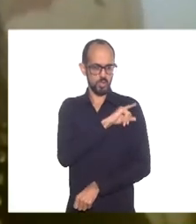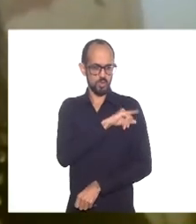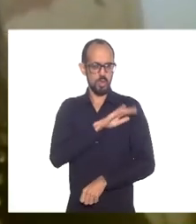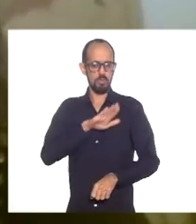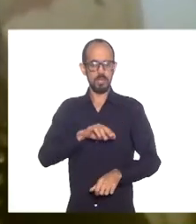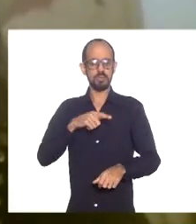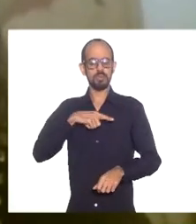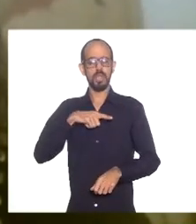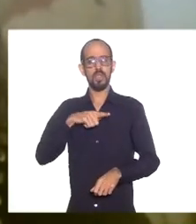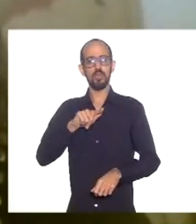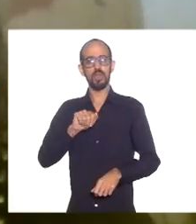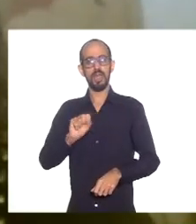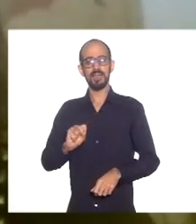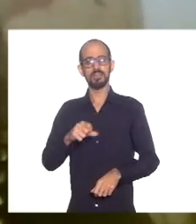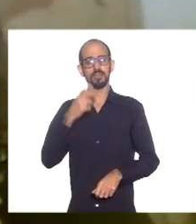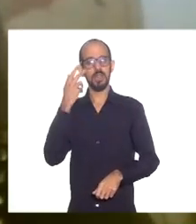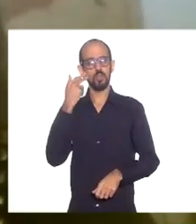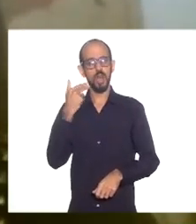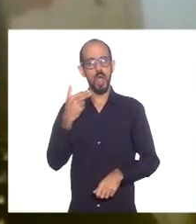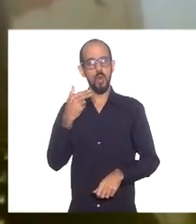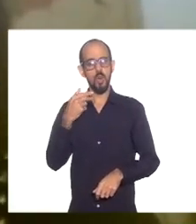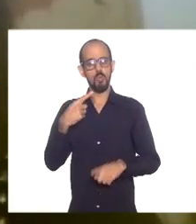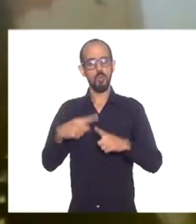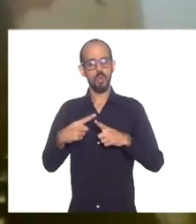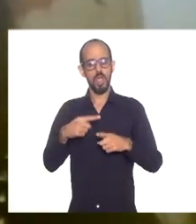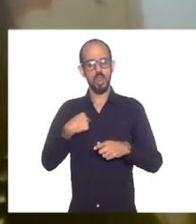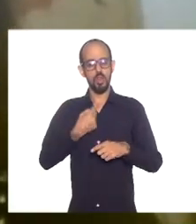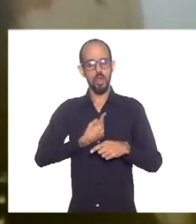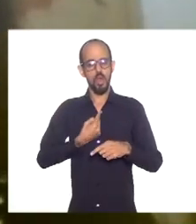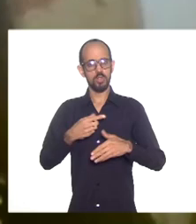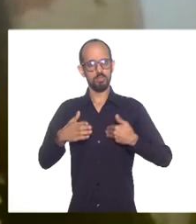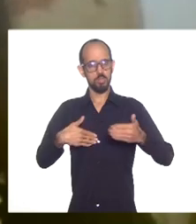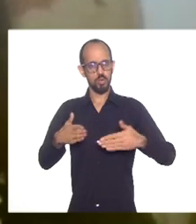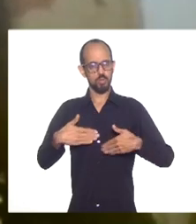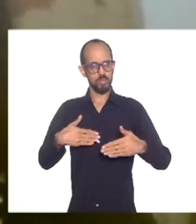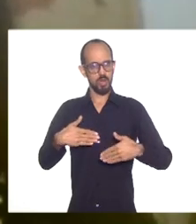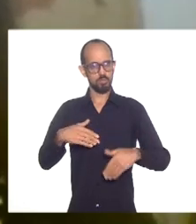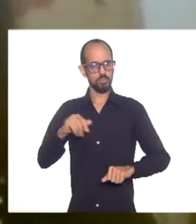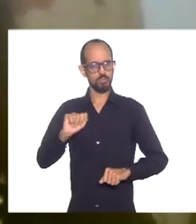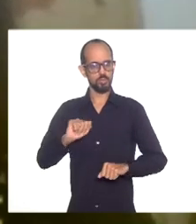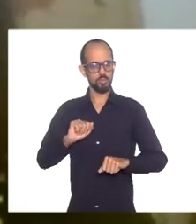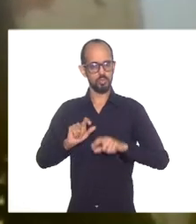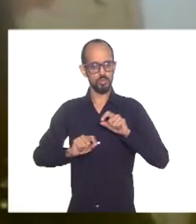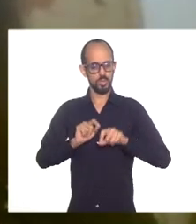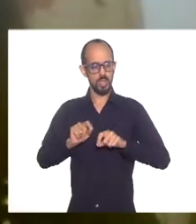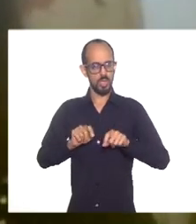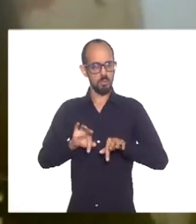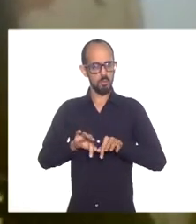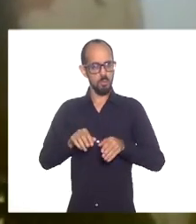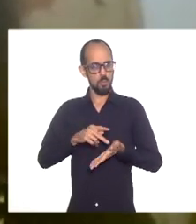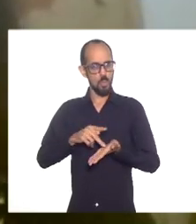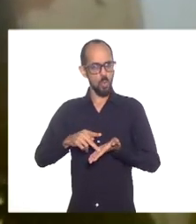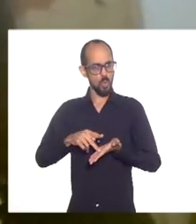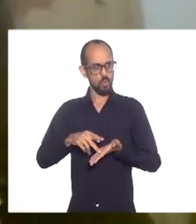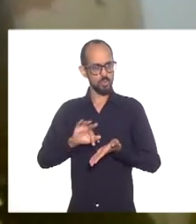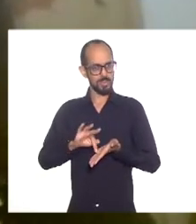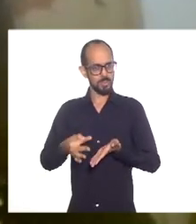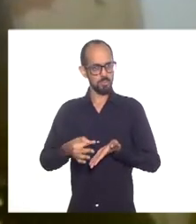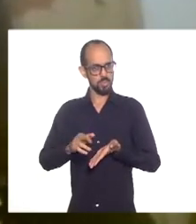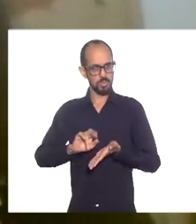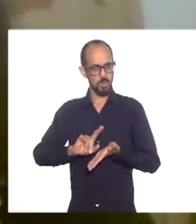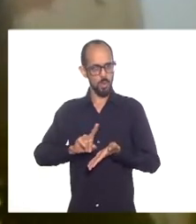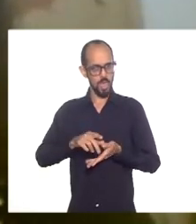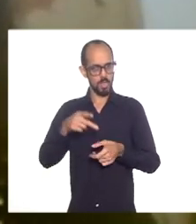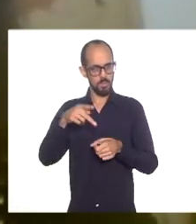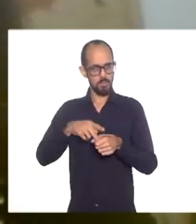gás natural, porque nós não produzimos gás natural puro e simples, nós produzimos